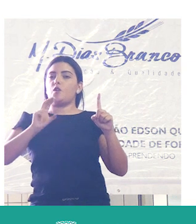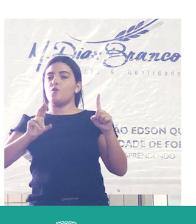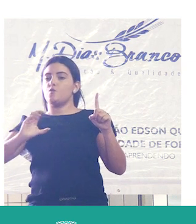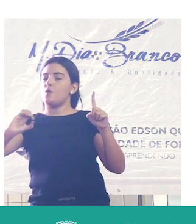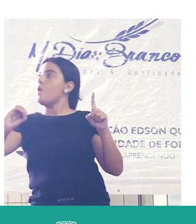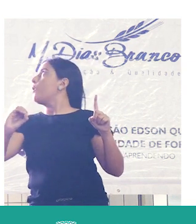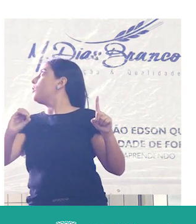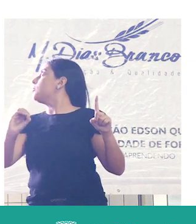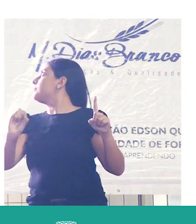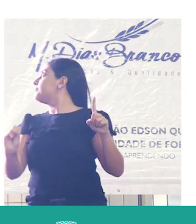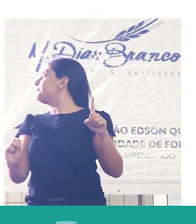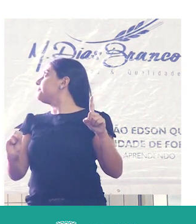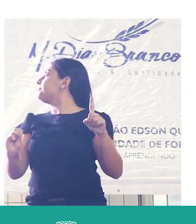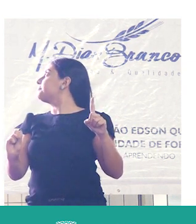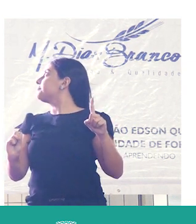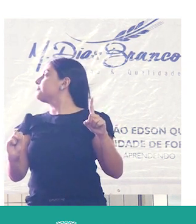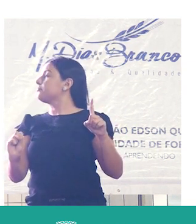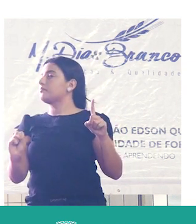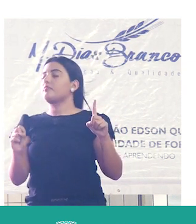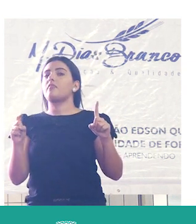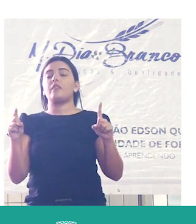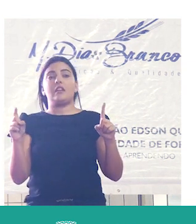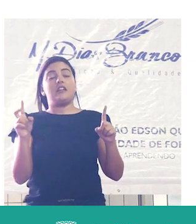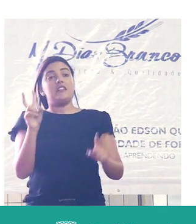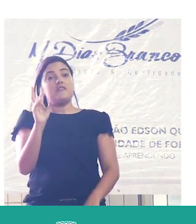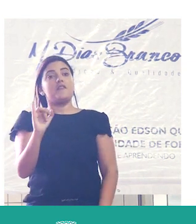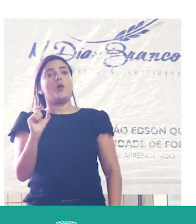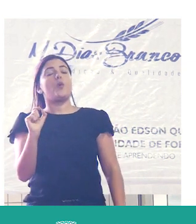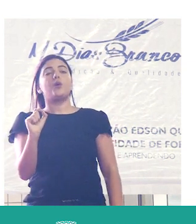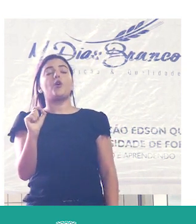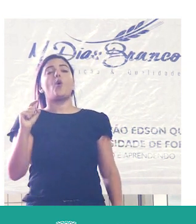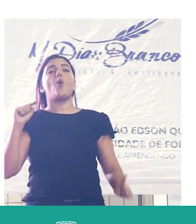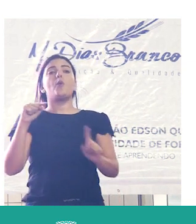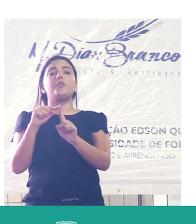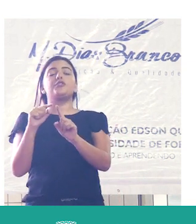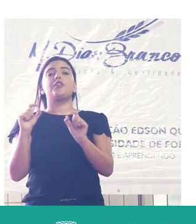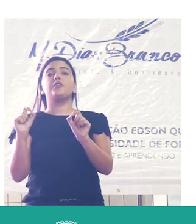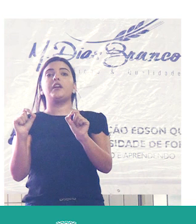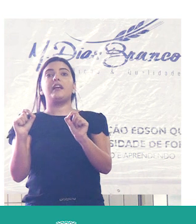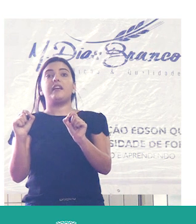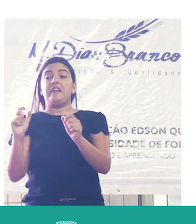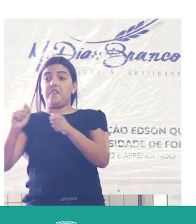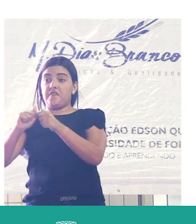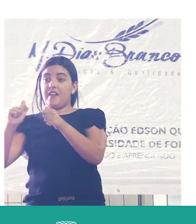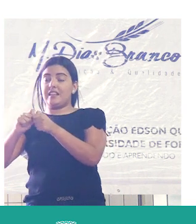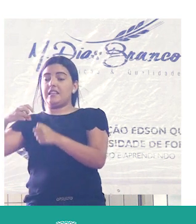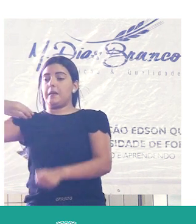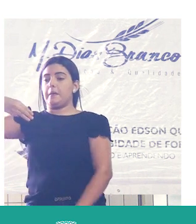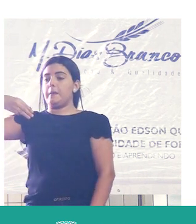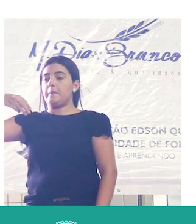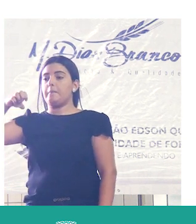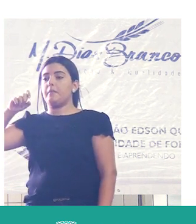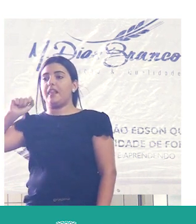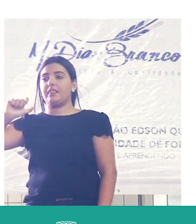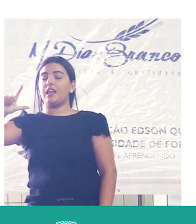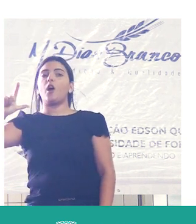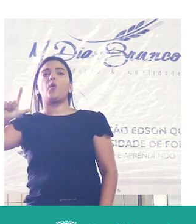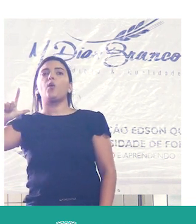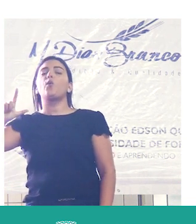de cobre. E ele falou que essa reação tem como objetivo produzir o metal. Que metal? O